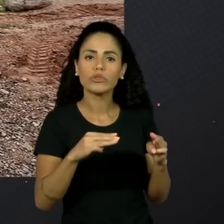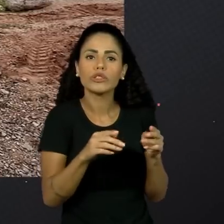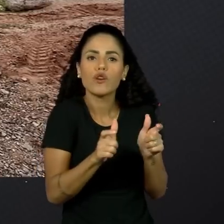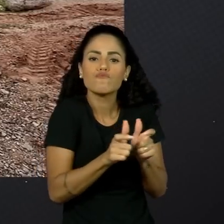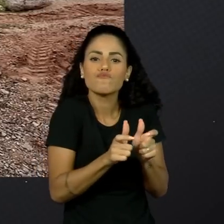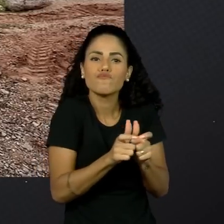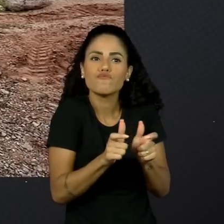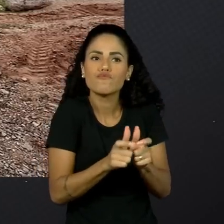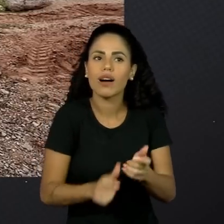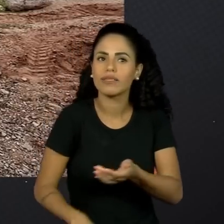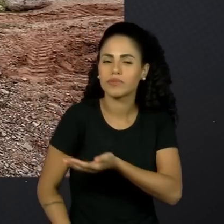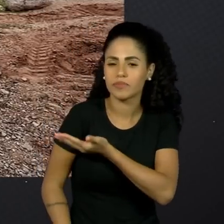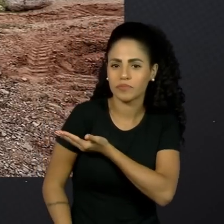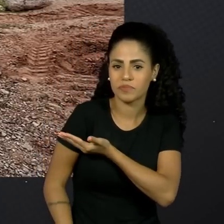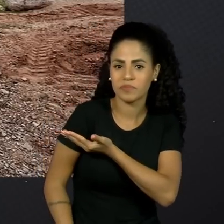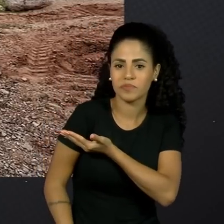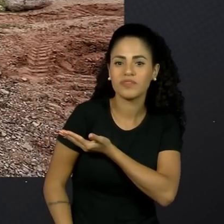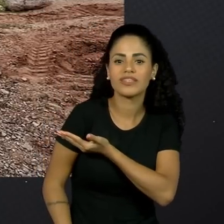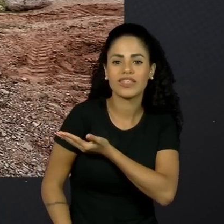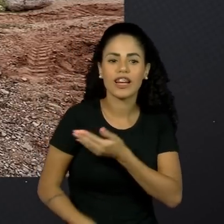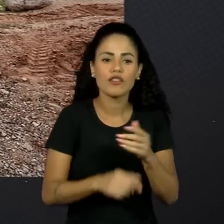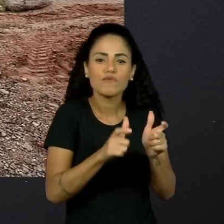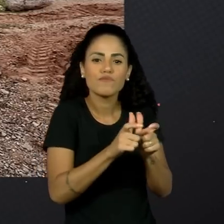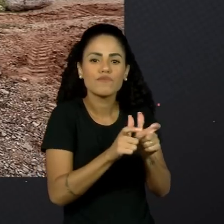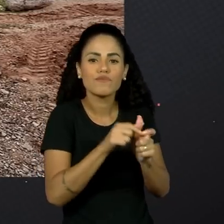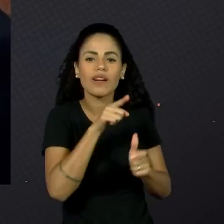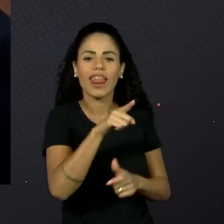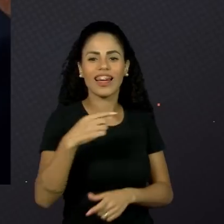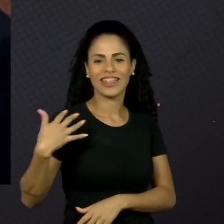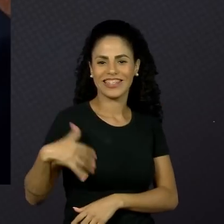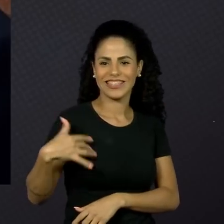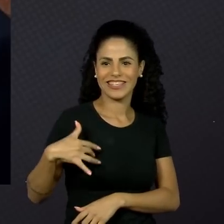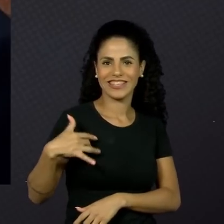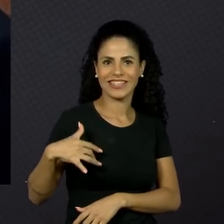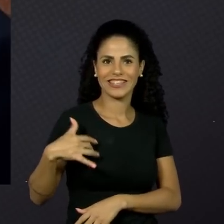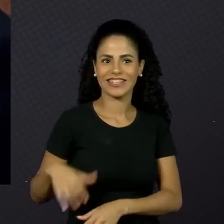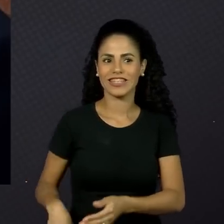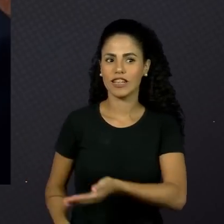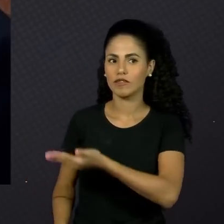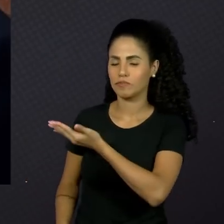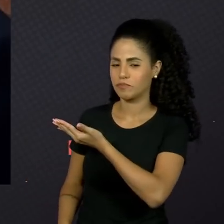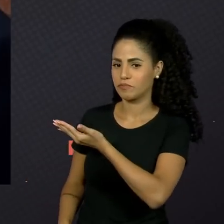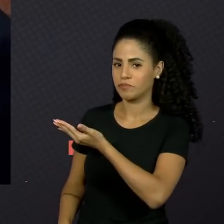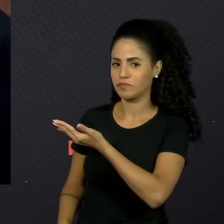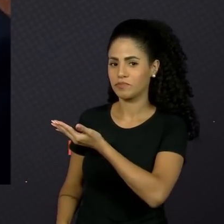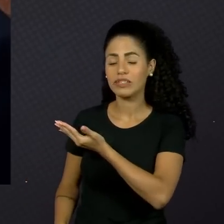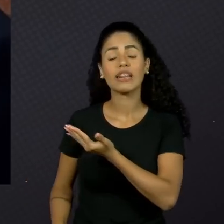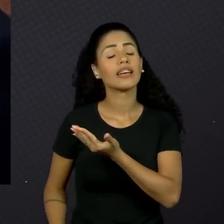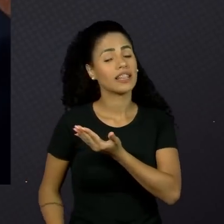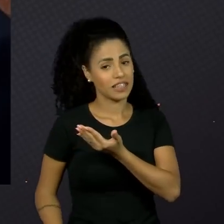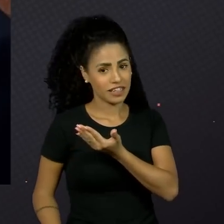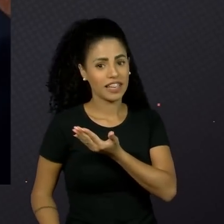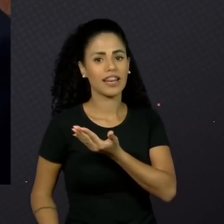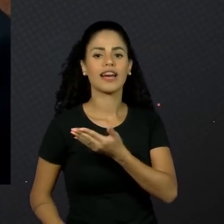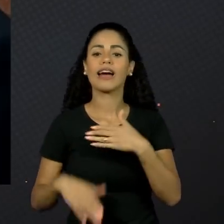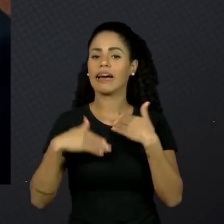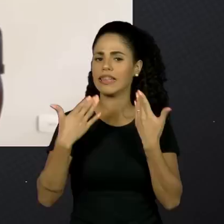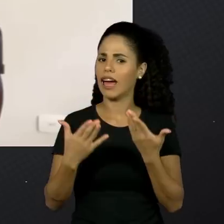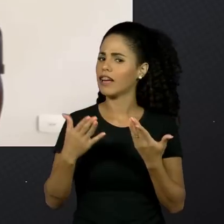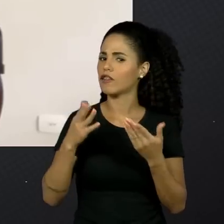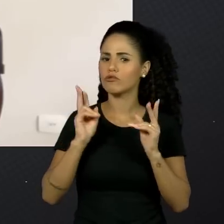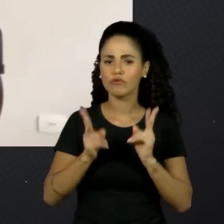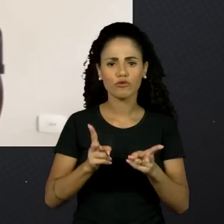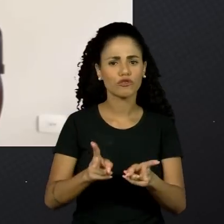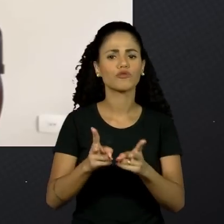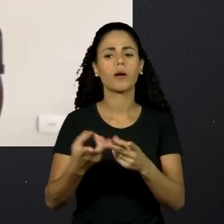numa pousada, chamada Pousada Colomé, no interior da Argentina, dedicada a James Turrell. Bom, seguimos, as